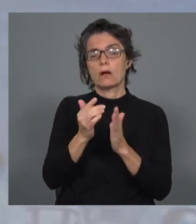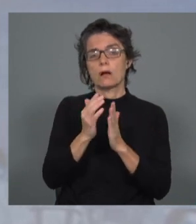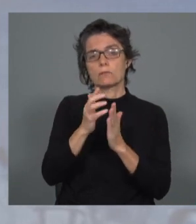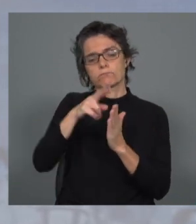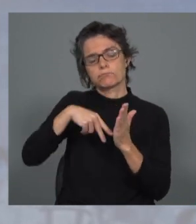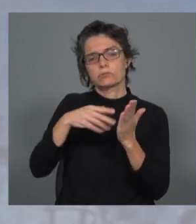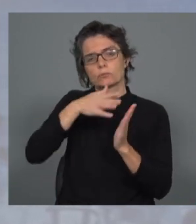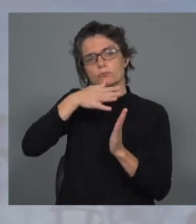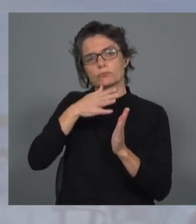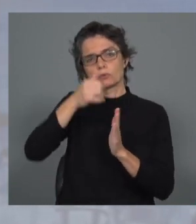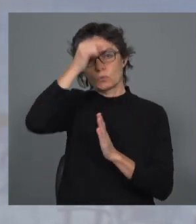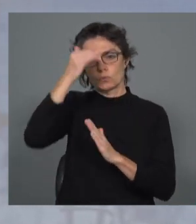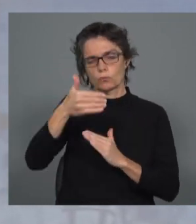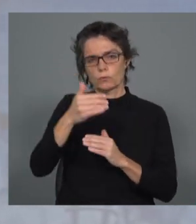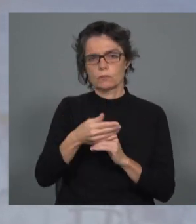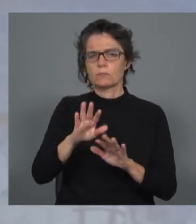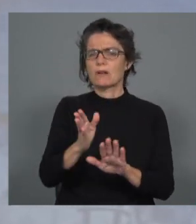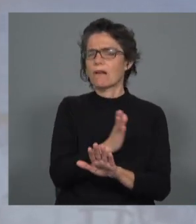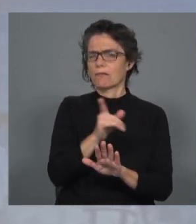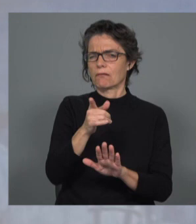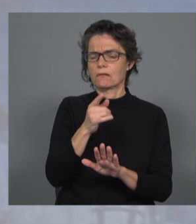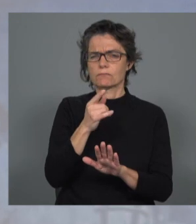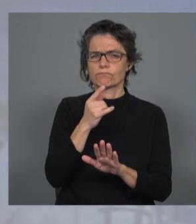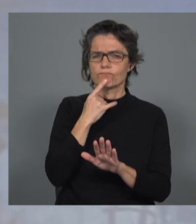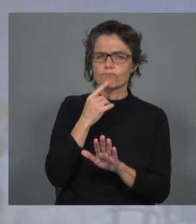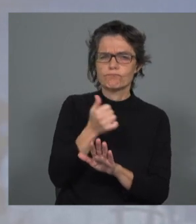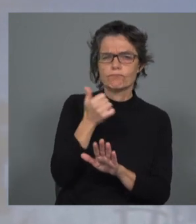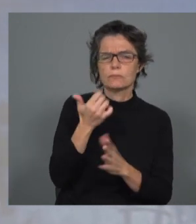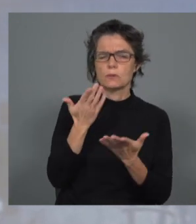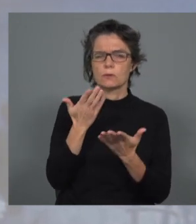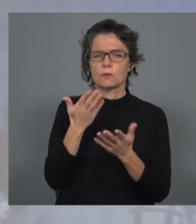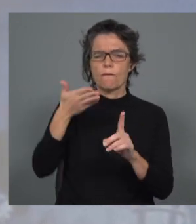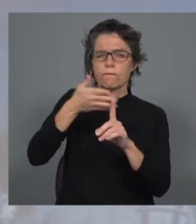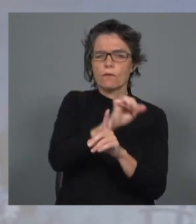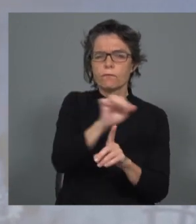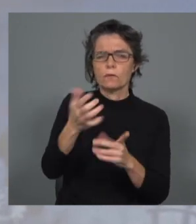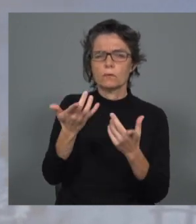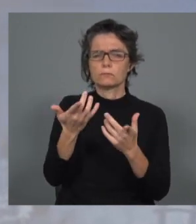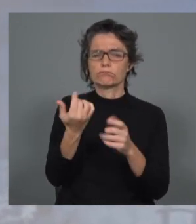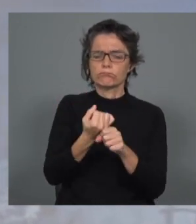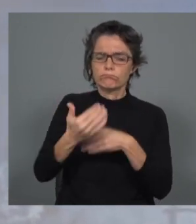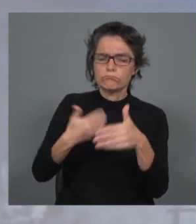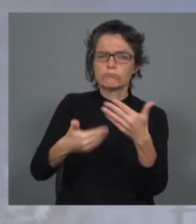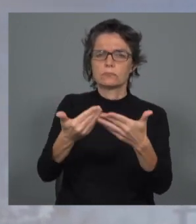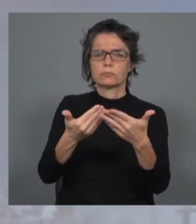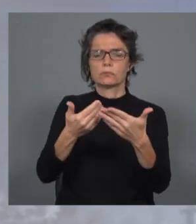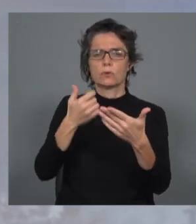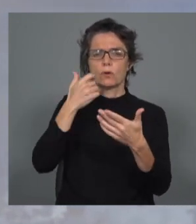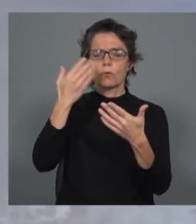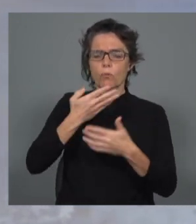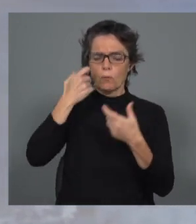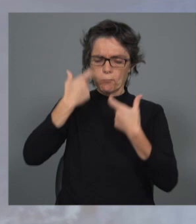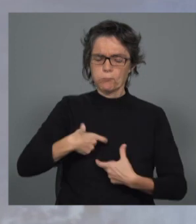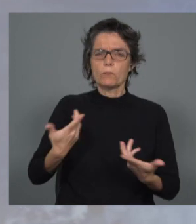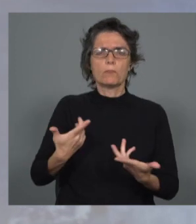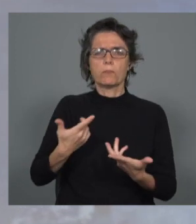a a esta frente missionária que é também de garantia dos direitos humanos de muitas pessoas. O padre José Rebelo é